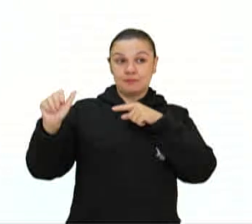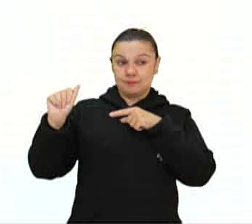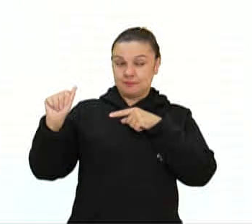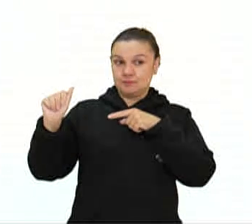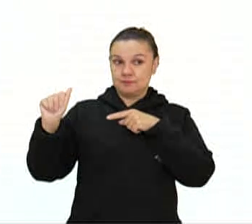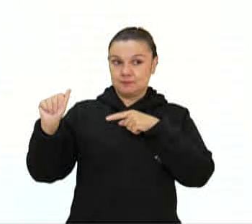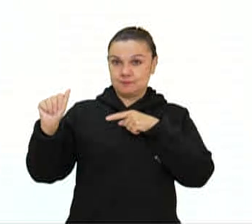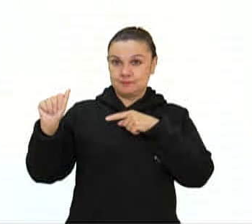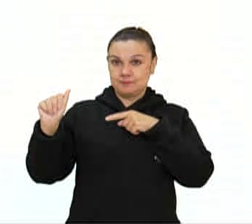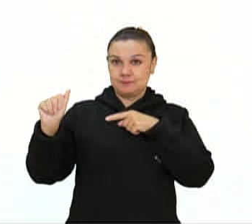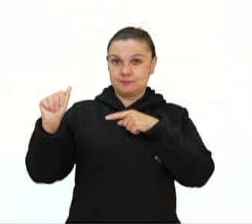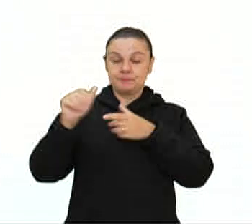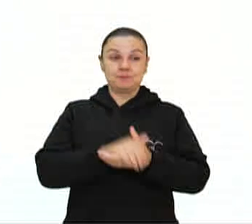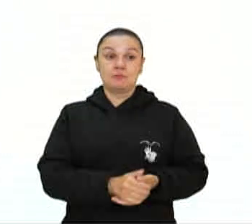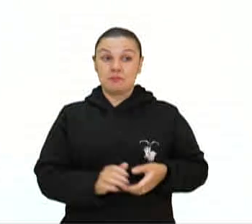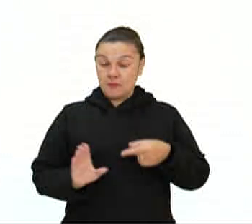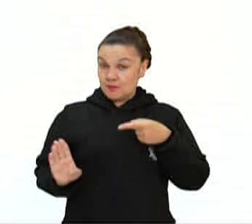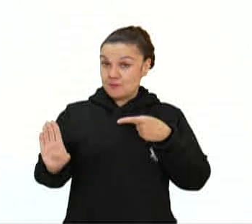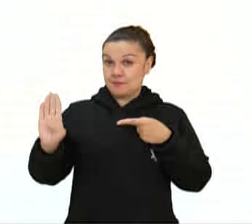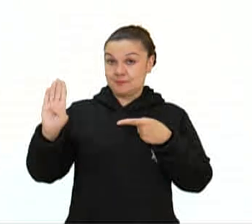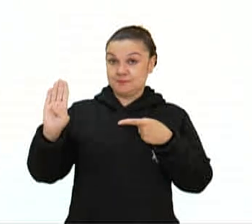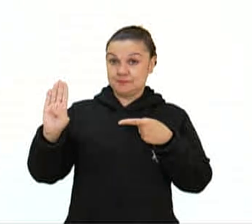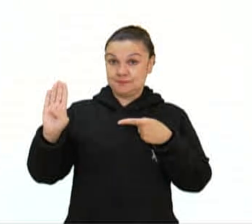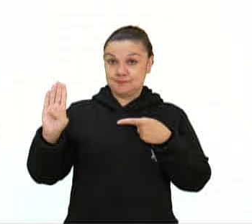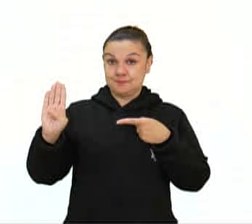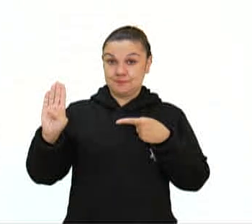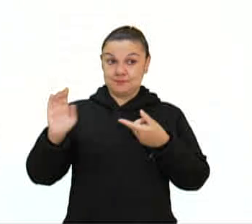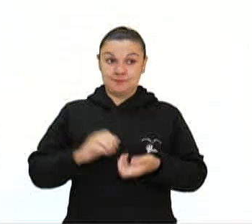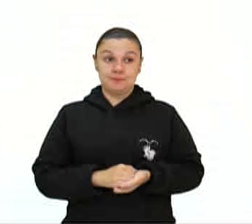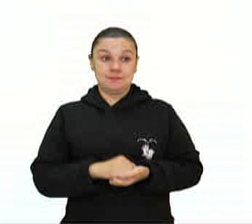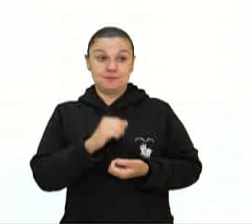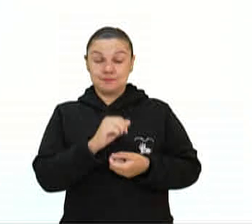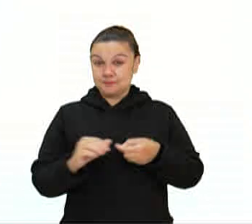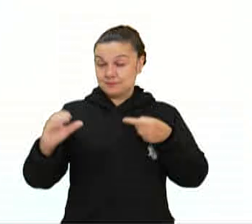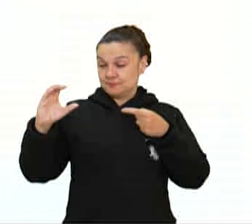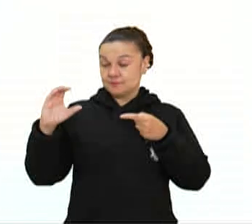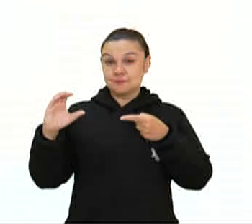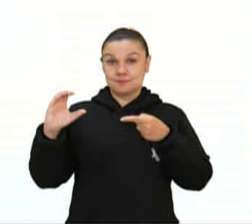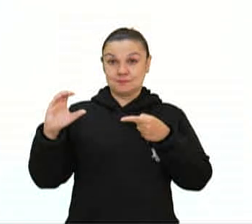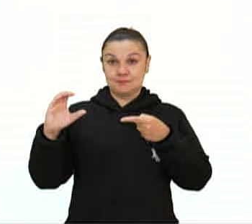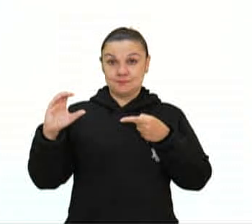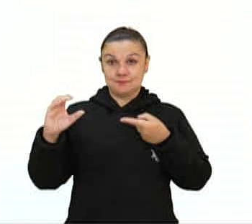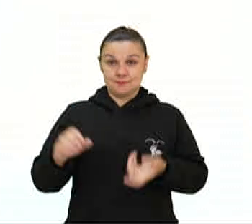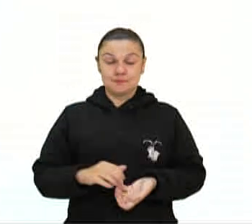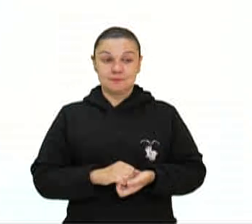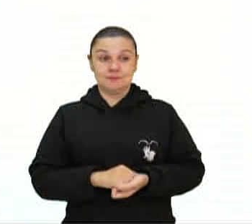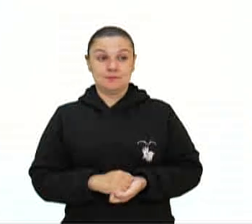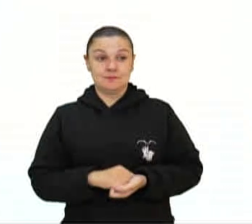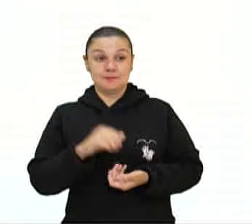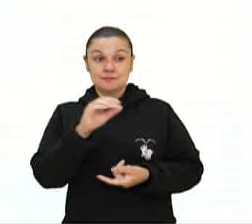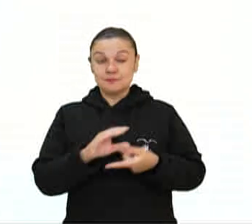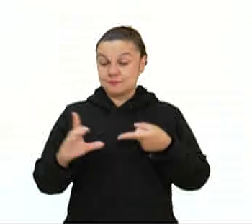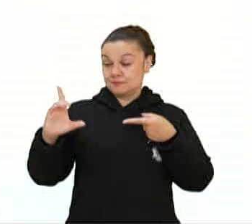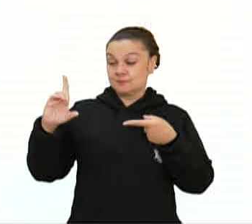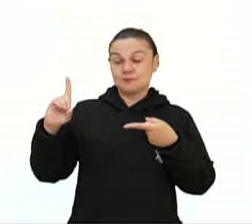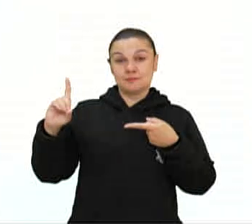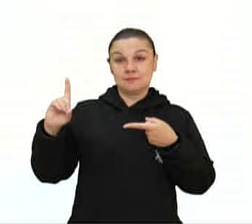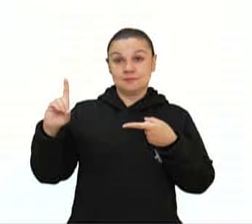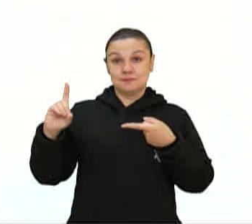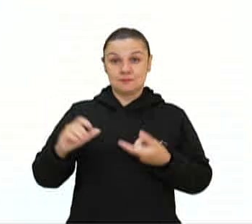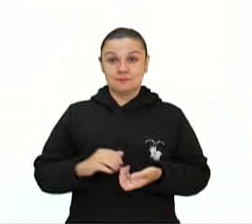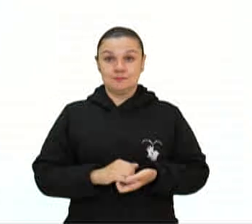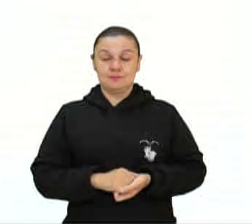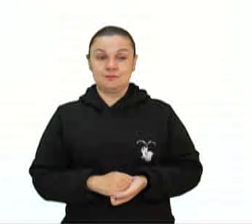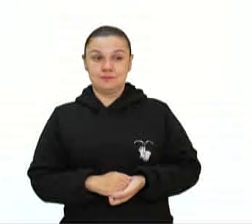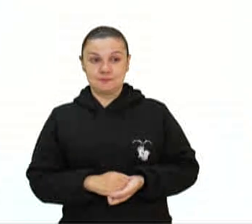alternativa A, alto custo metabólico; alternativa B, baixo custo metabólico; alternativa C, ausência de termorregulação; ou alternativa